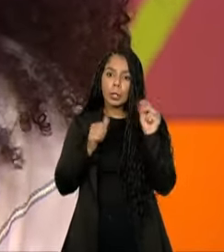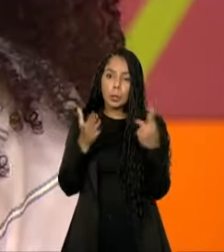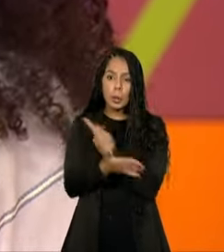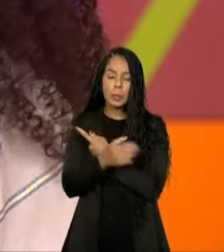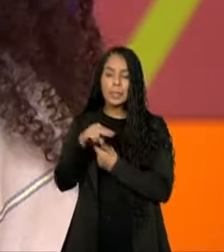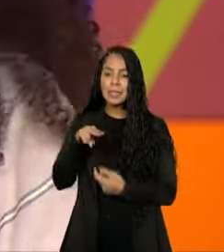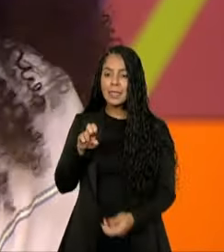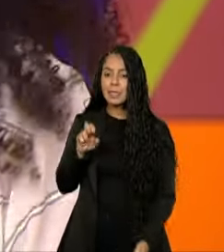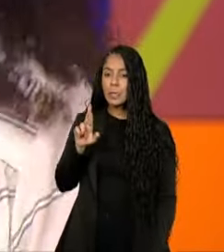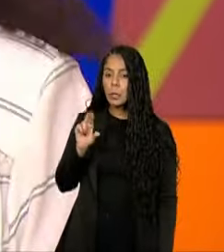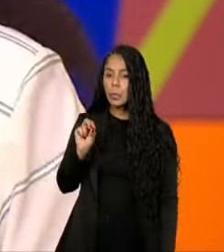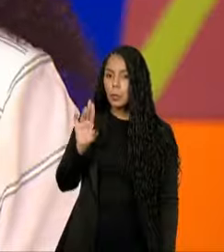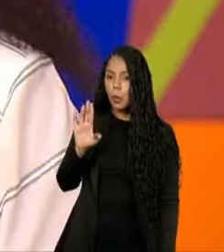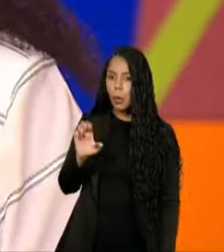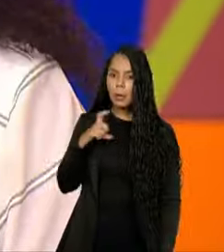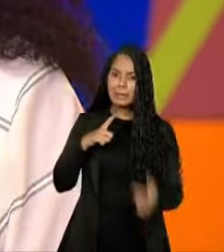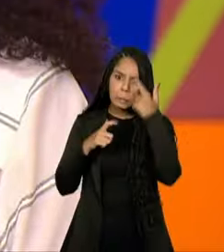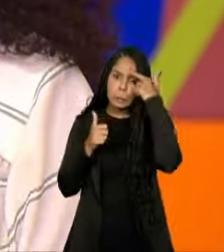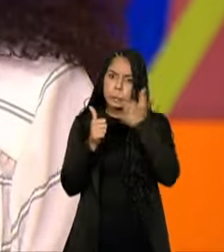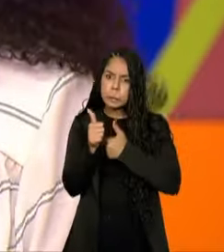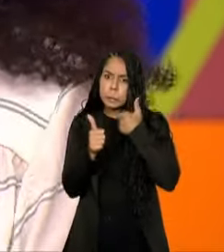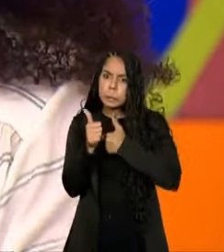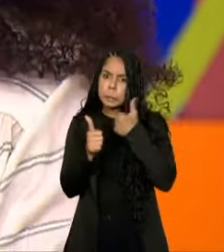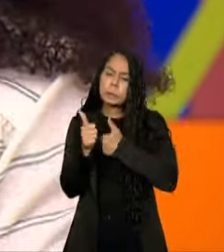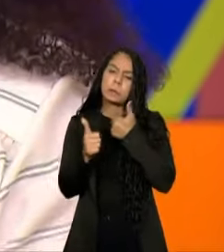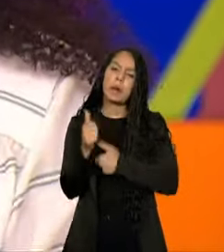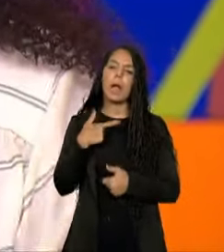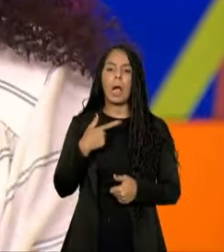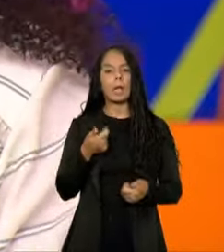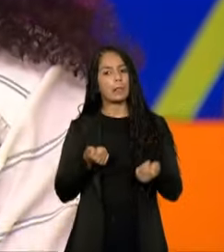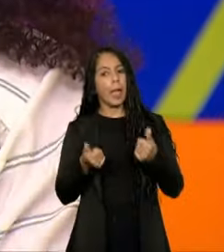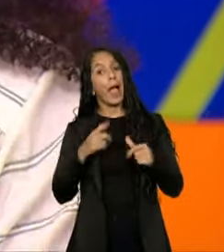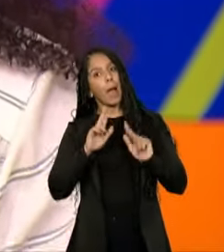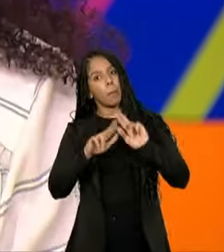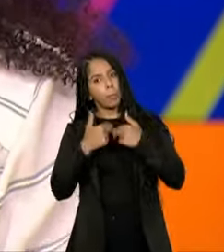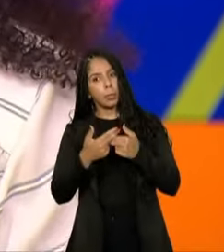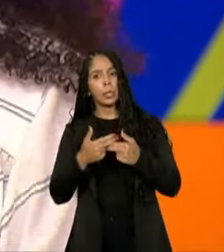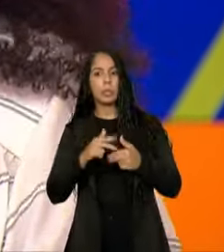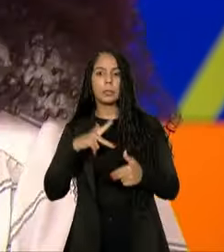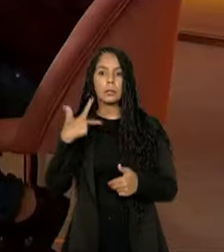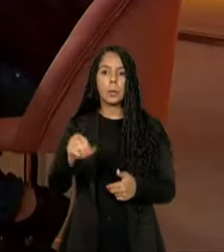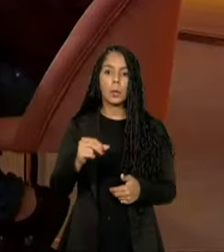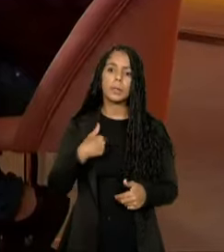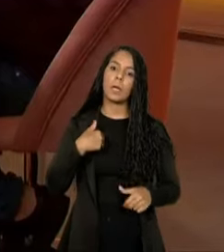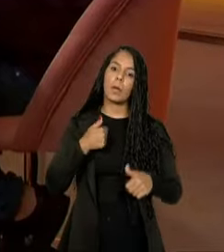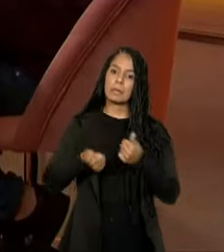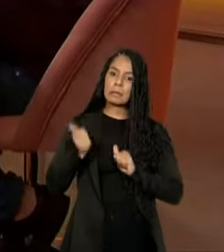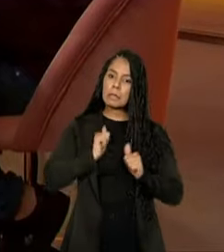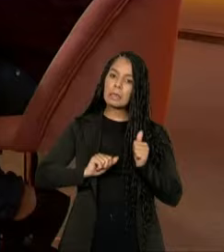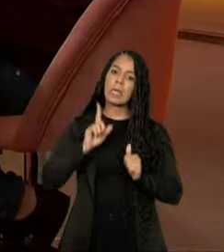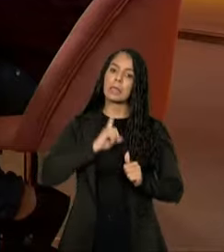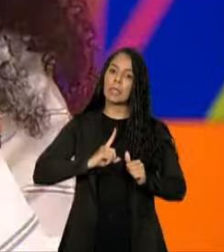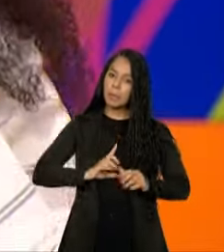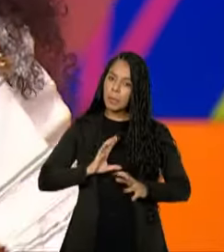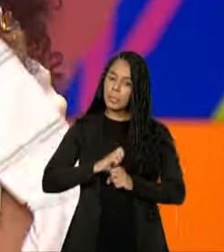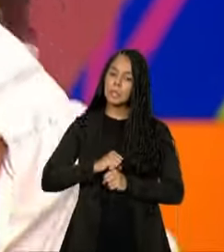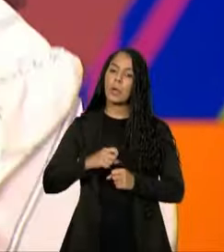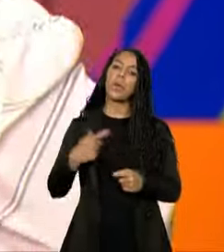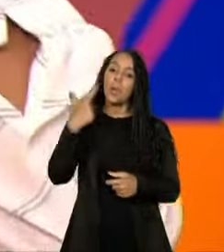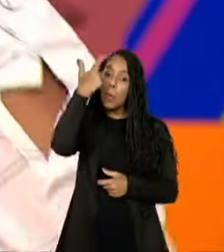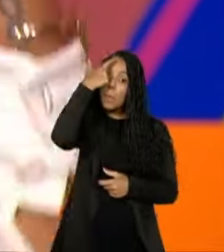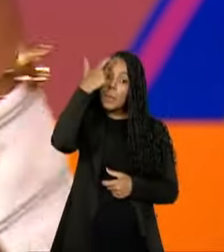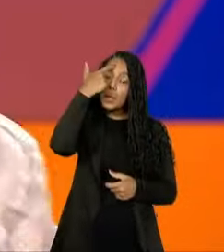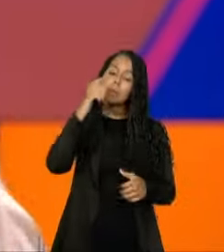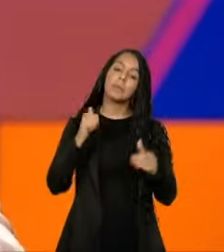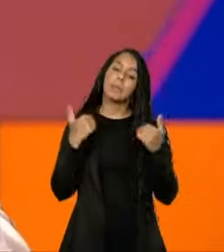ficar fixada nisso, pensando o tempo todo. E daí vem a ansiedade, a depressão, desencadeia algum sintoma, né? Com um pensamento.